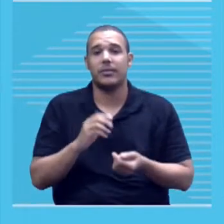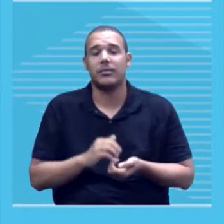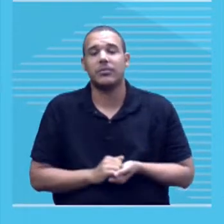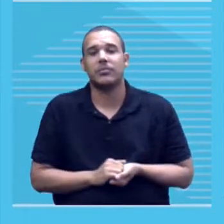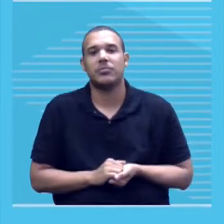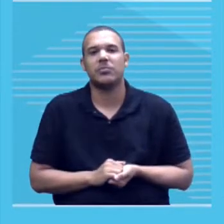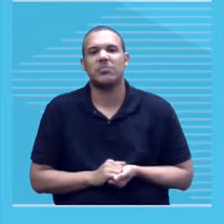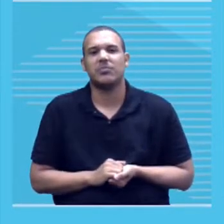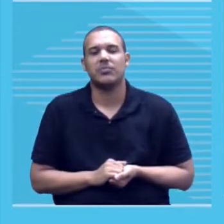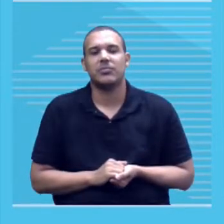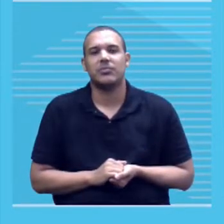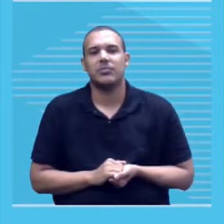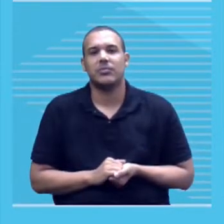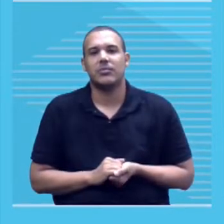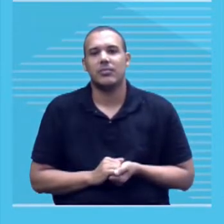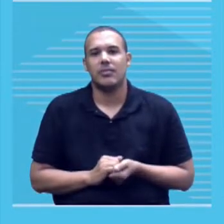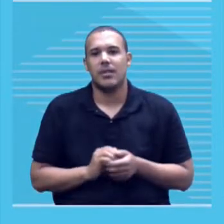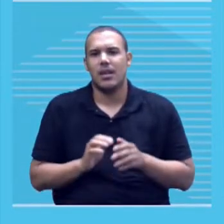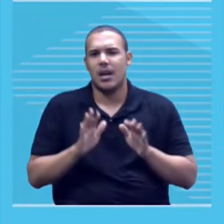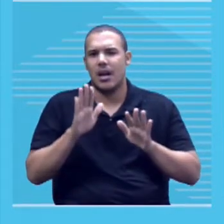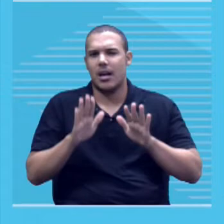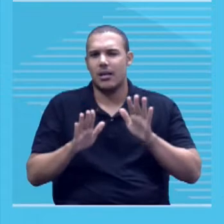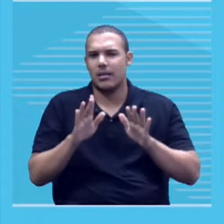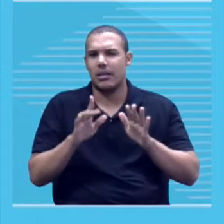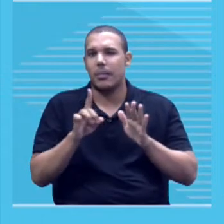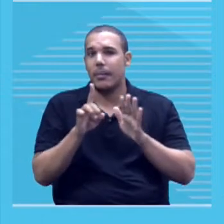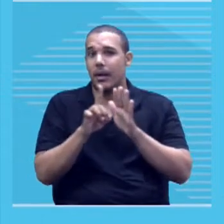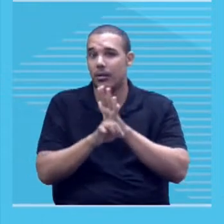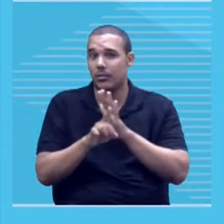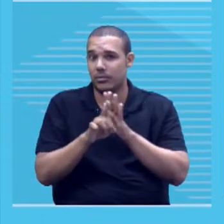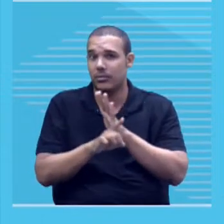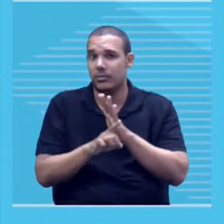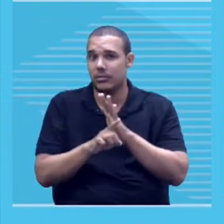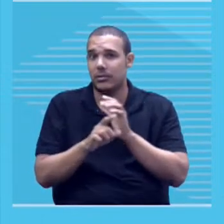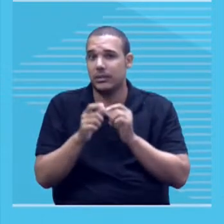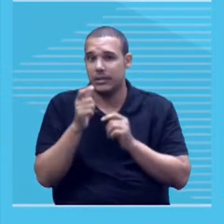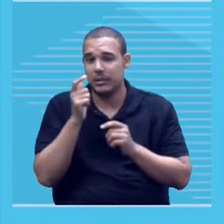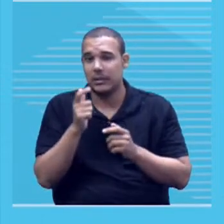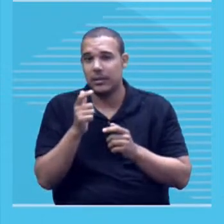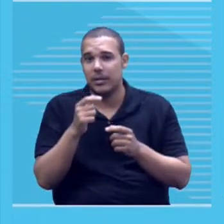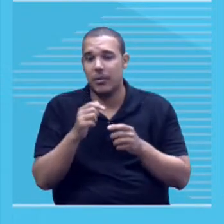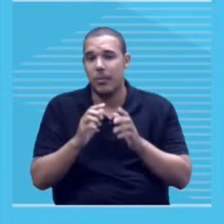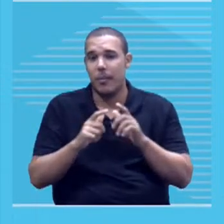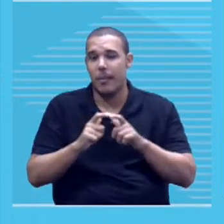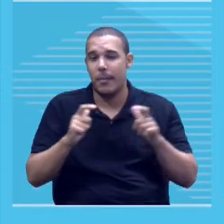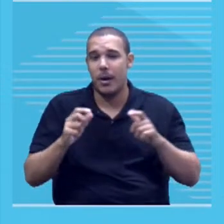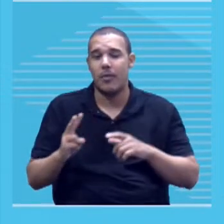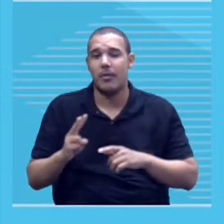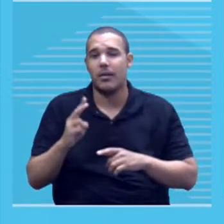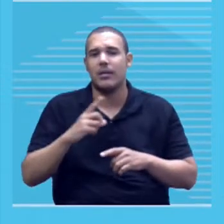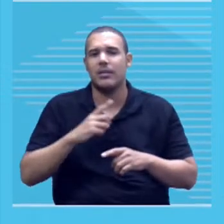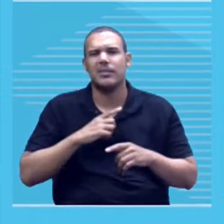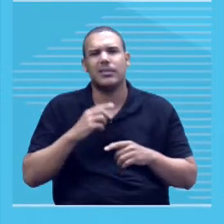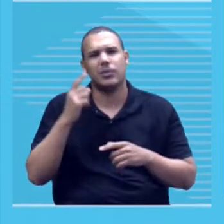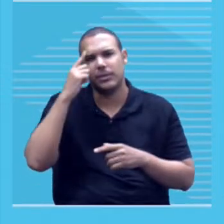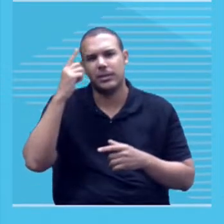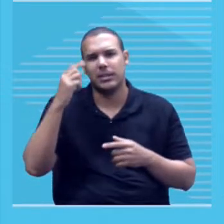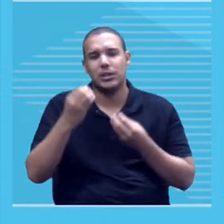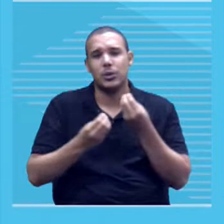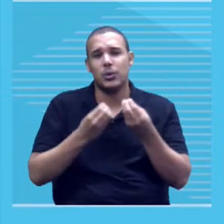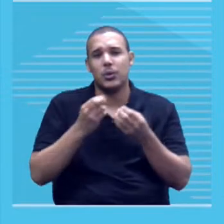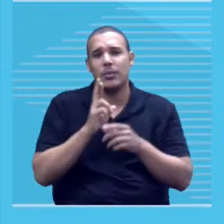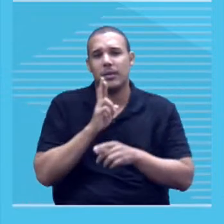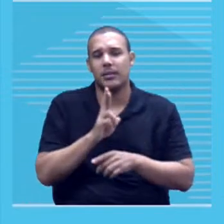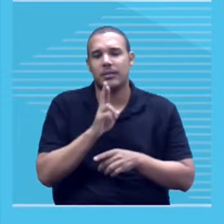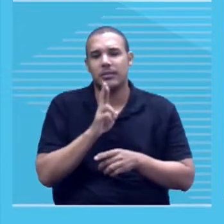menor valor. Às vezes a questão é covarde, às vezes a questão ela bota o maior valor. E aí já você tem outra ideia de como resolver a questão.